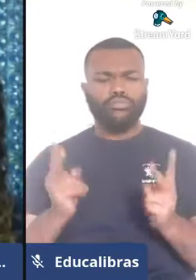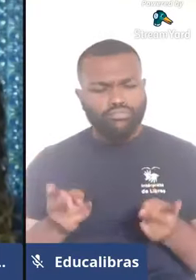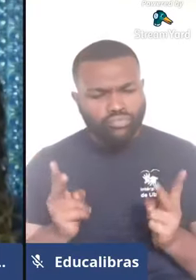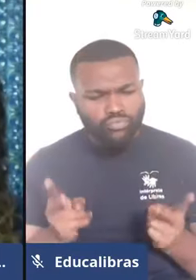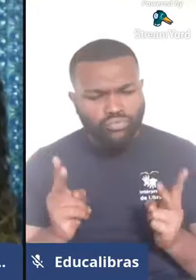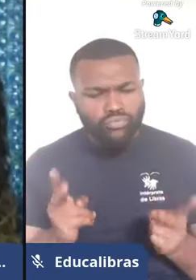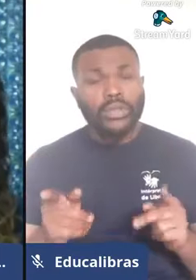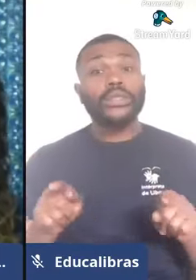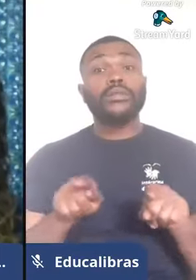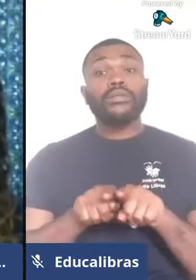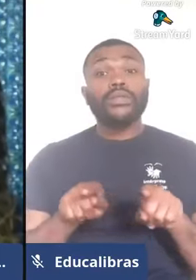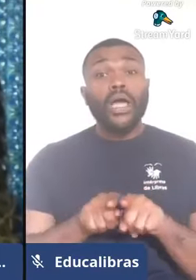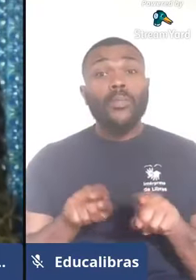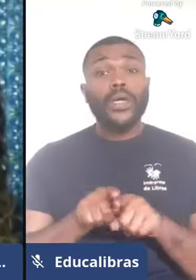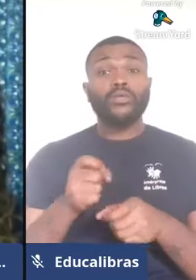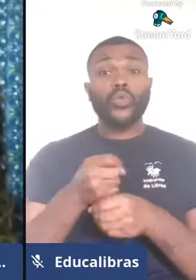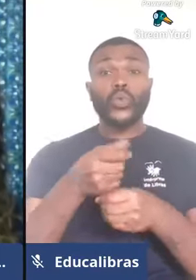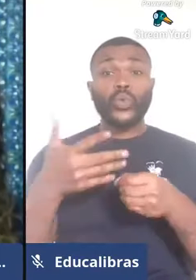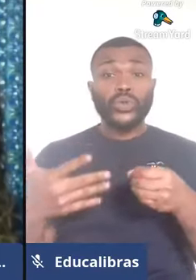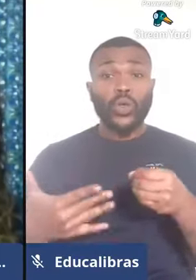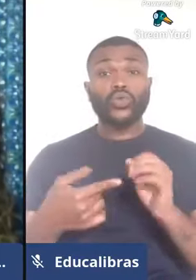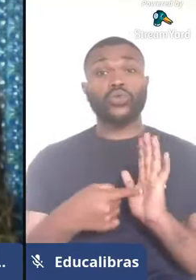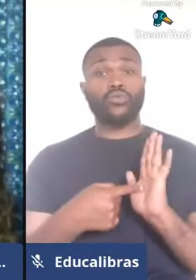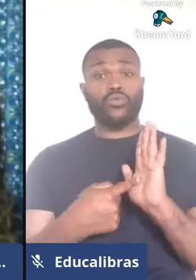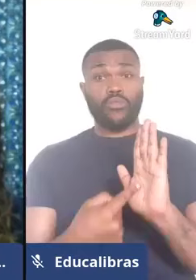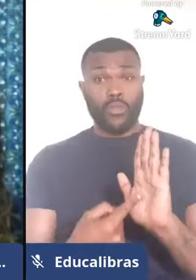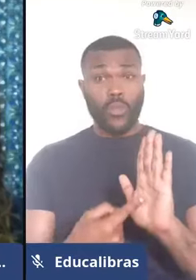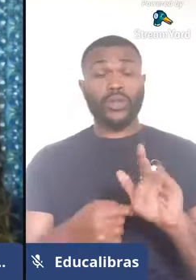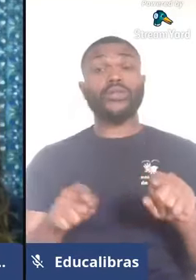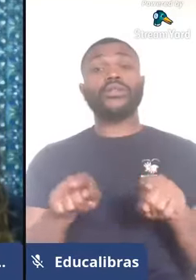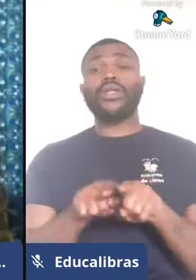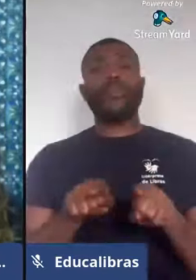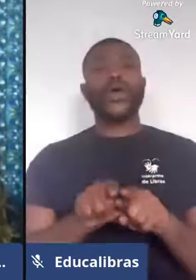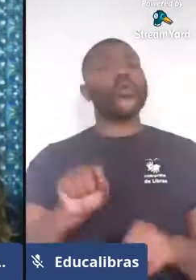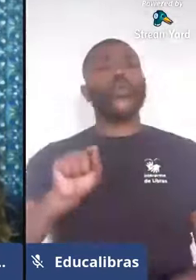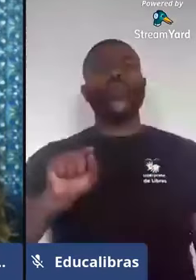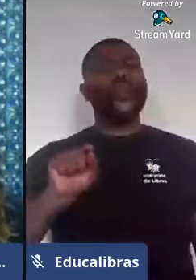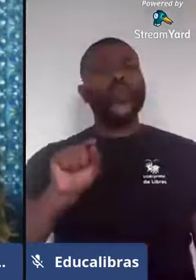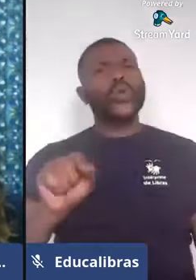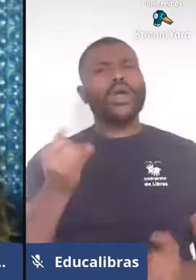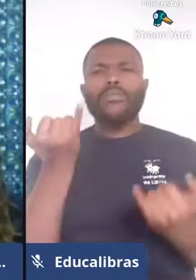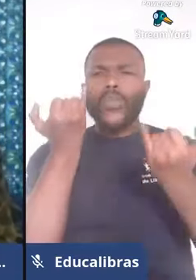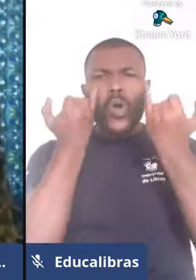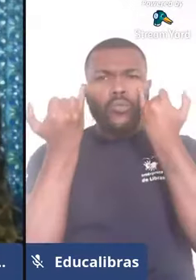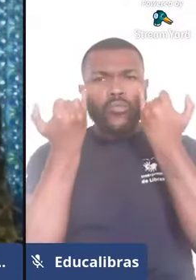transmitindo esse conteúdo e também transmitindo informações